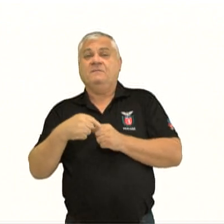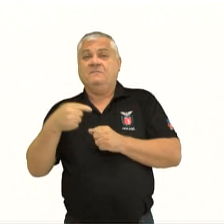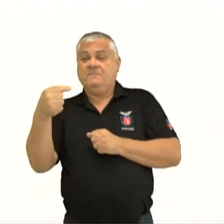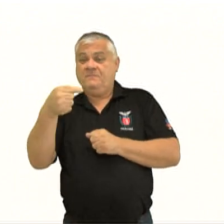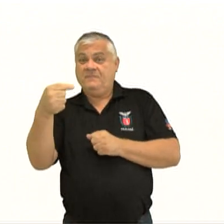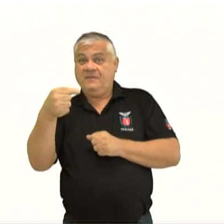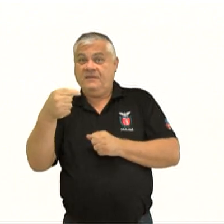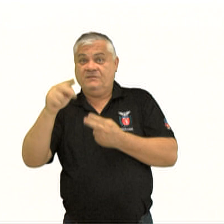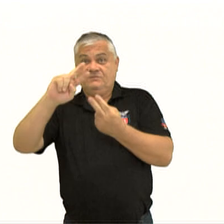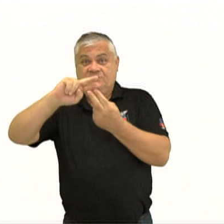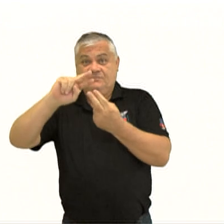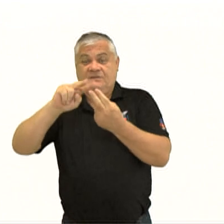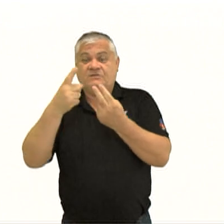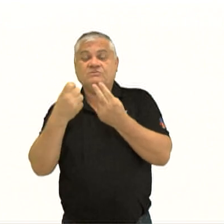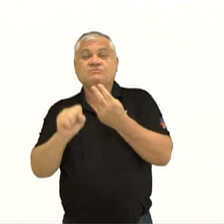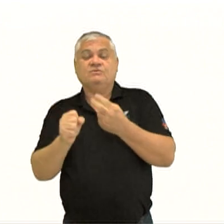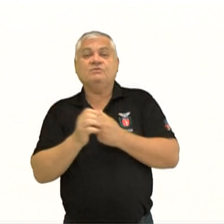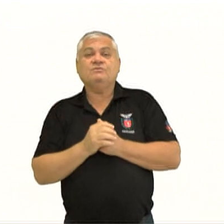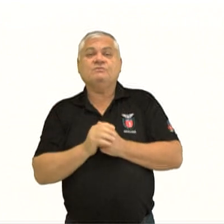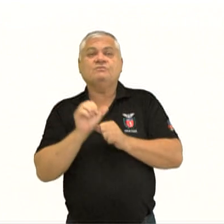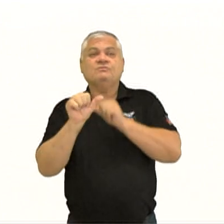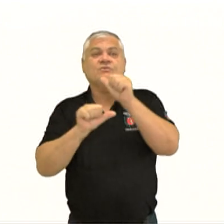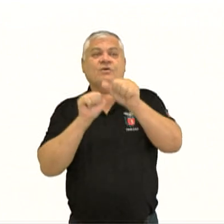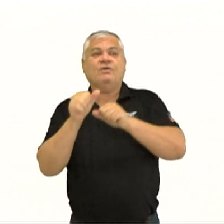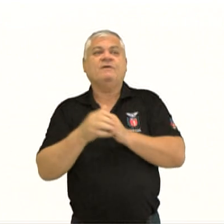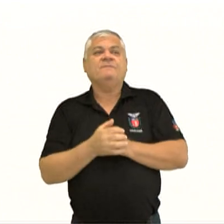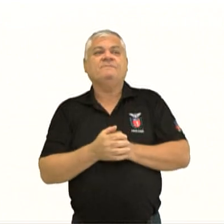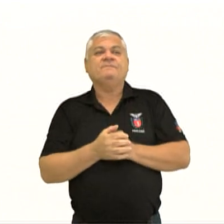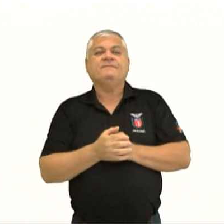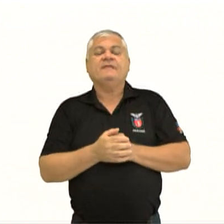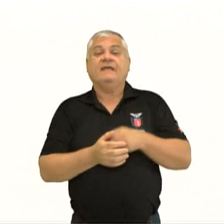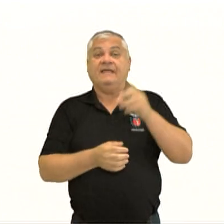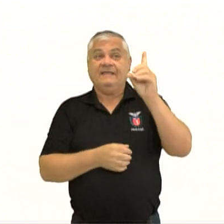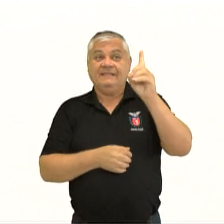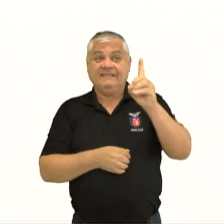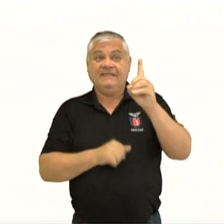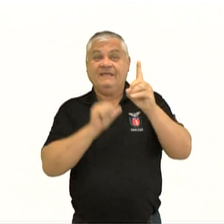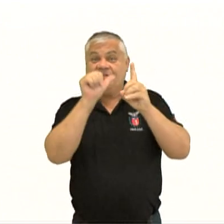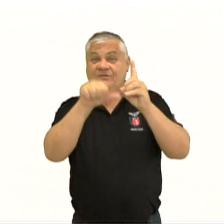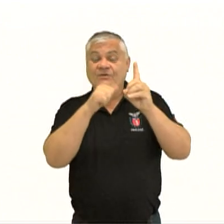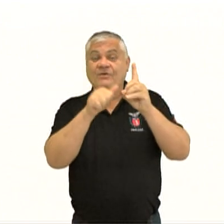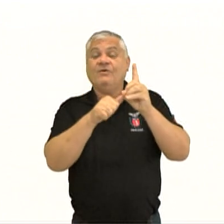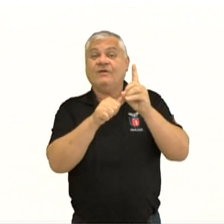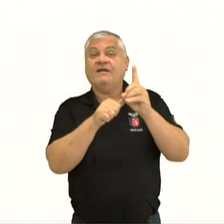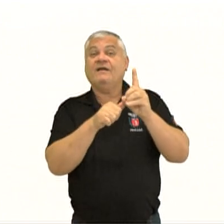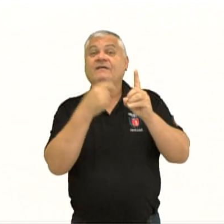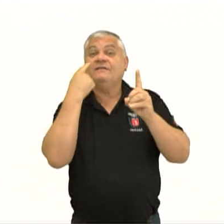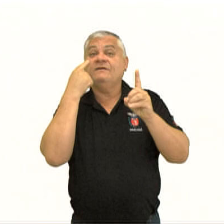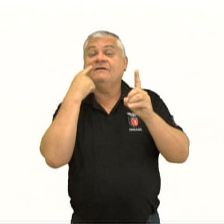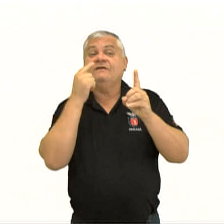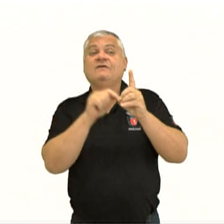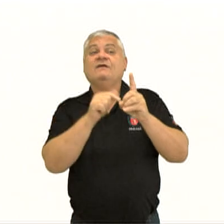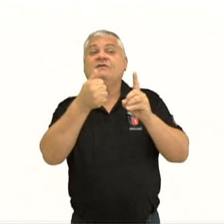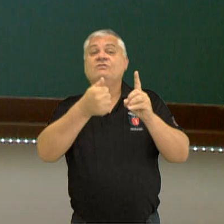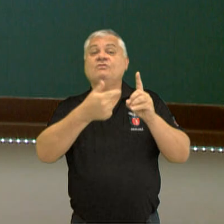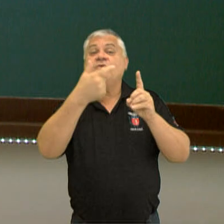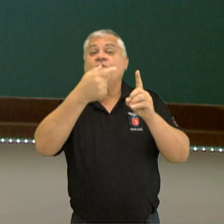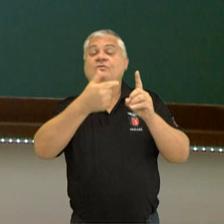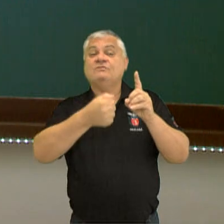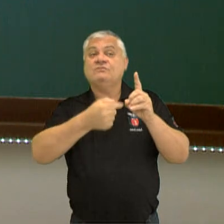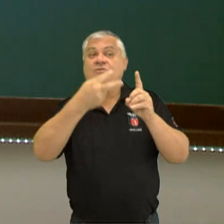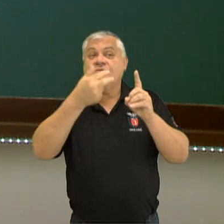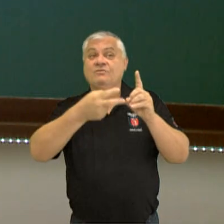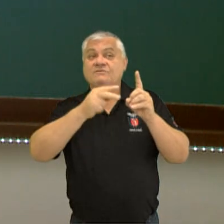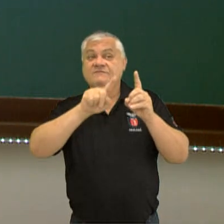sobre 18. Substituo esse valor na nossa função cosseno. Então aqui eu tenho o